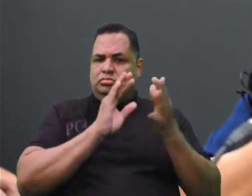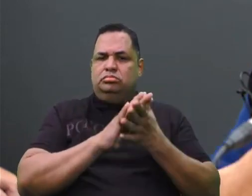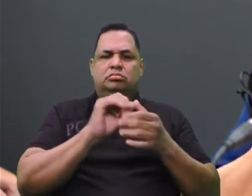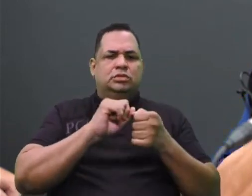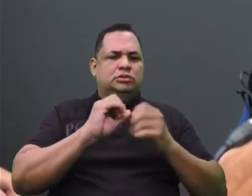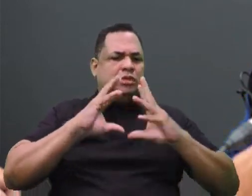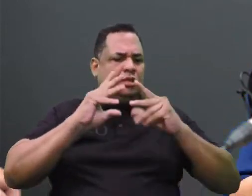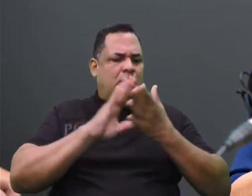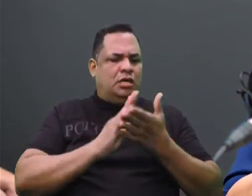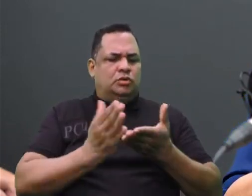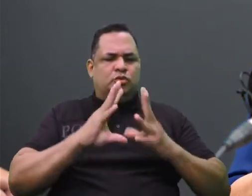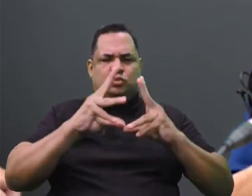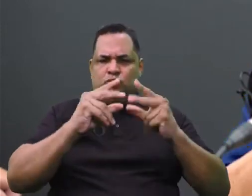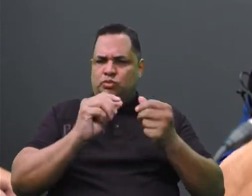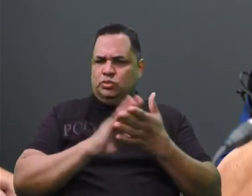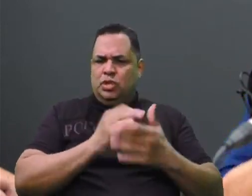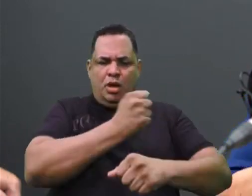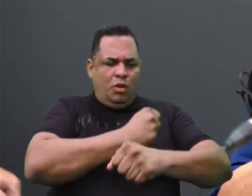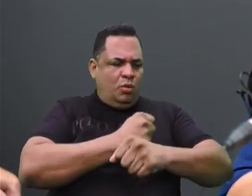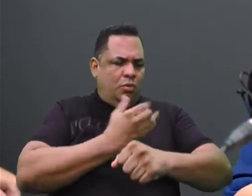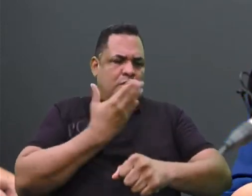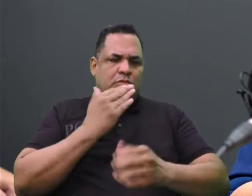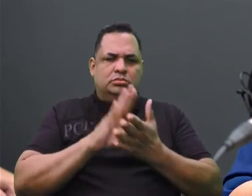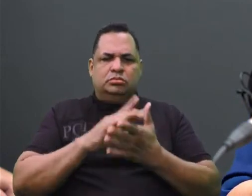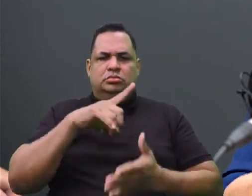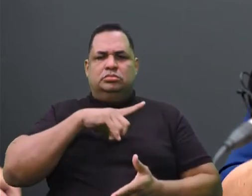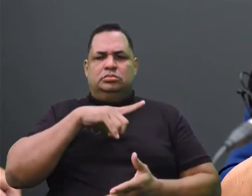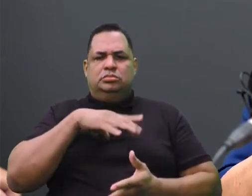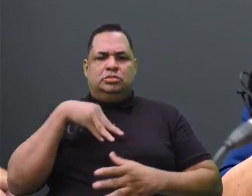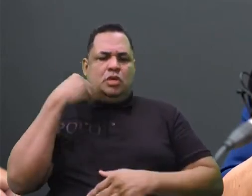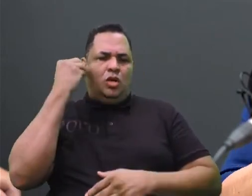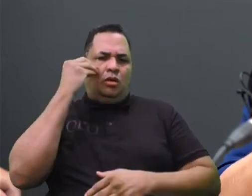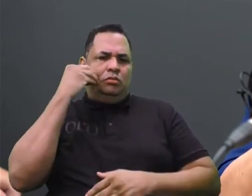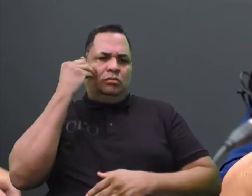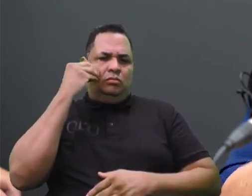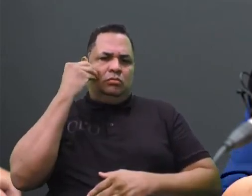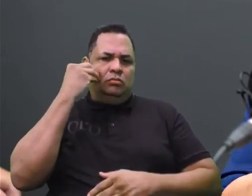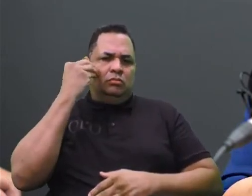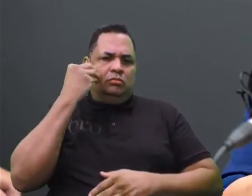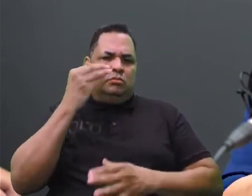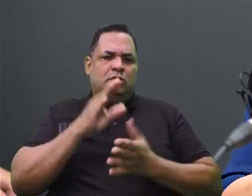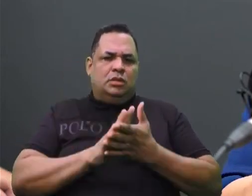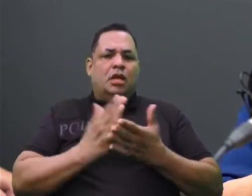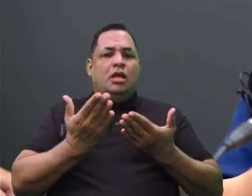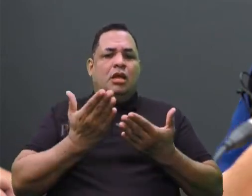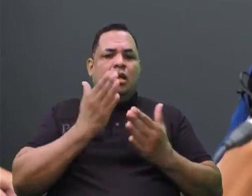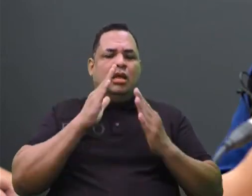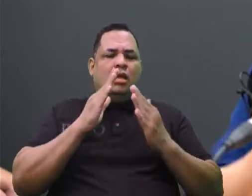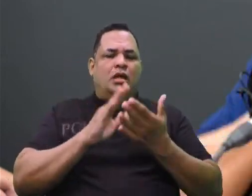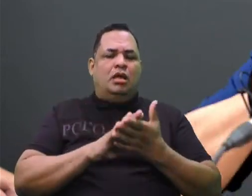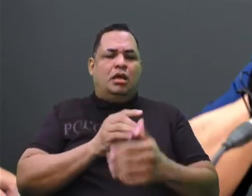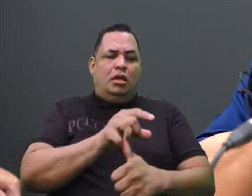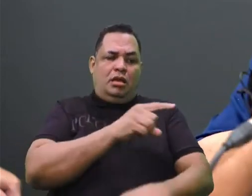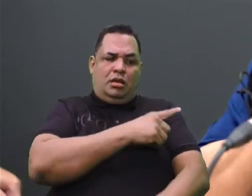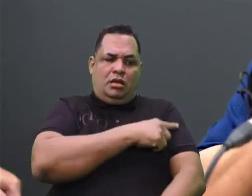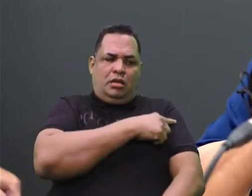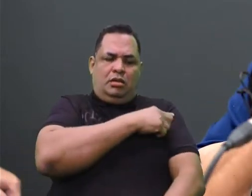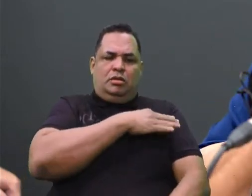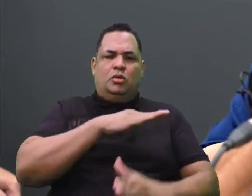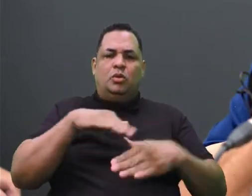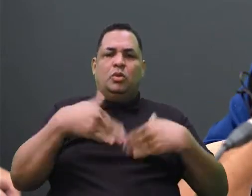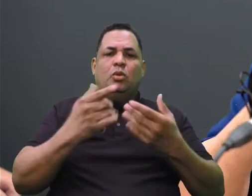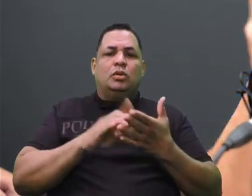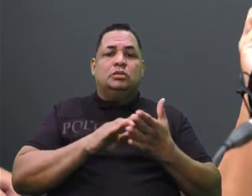merenda e tal. Então, era esse o projeto. Eu tinha uma experiência própria da pré-escola. Quando eu fui para